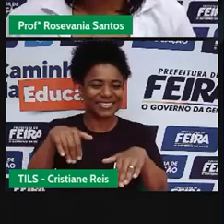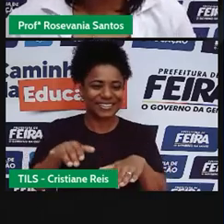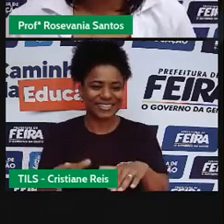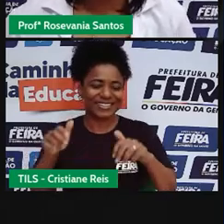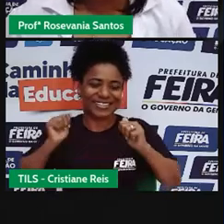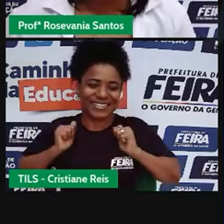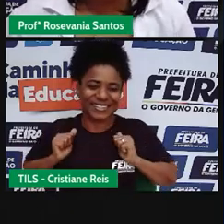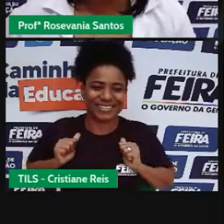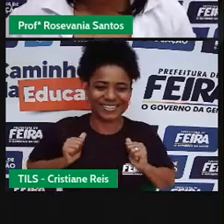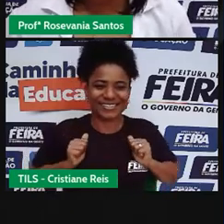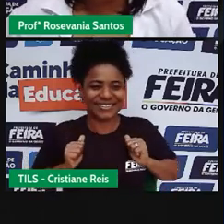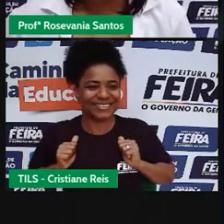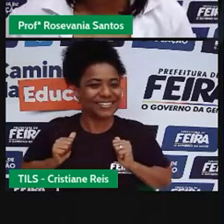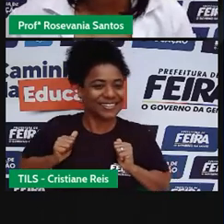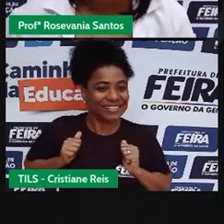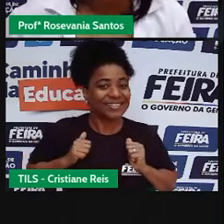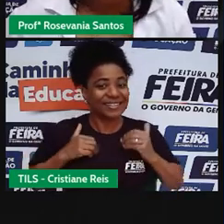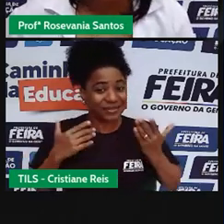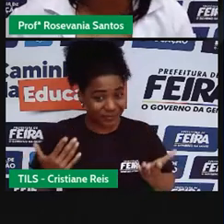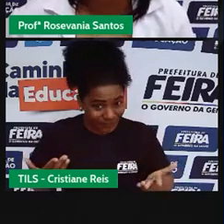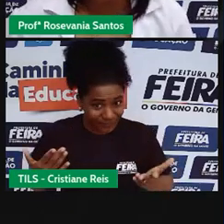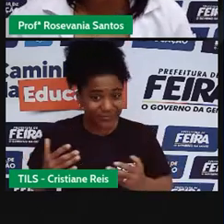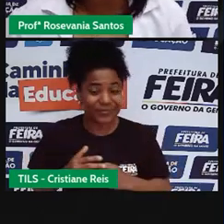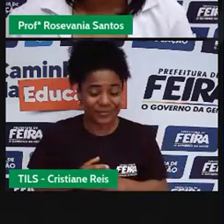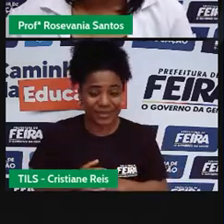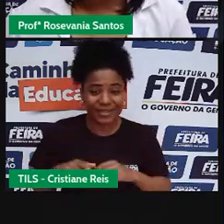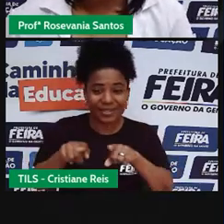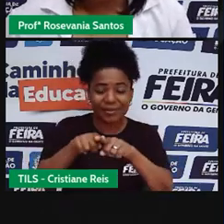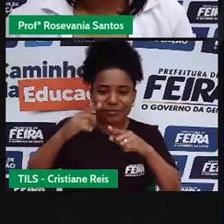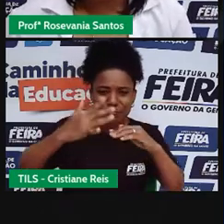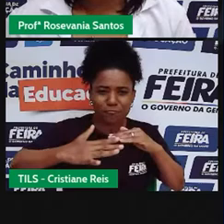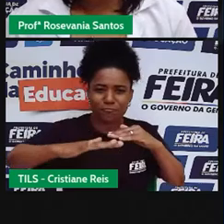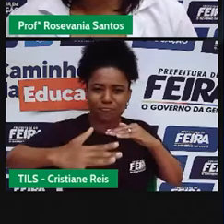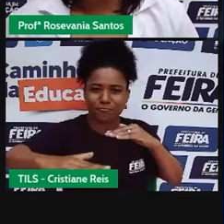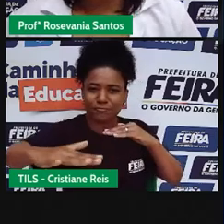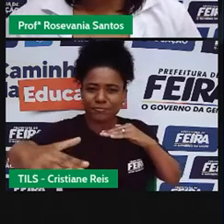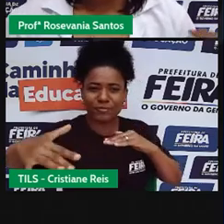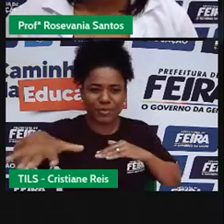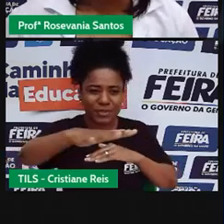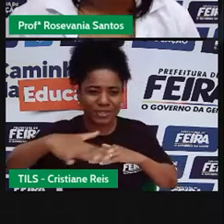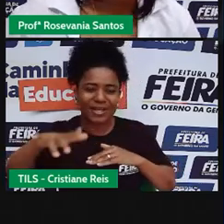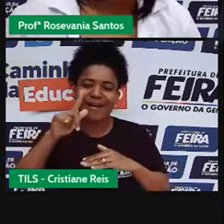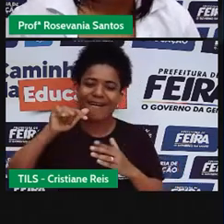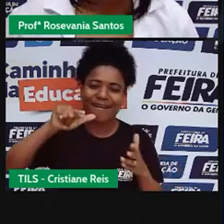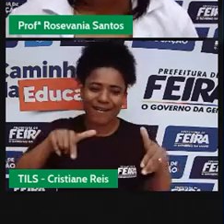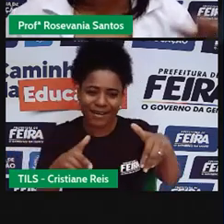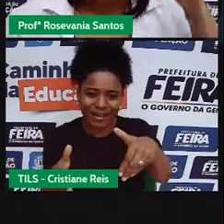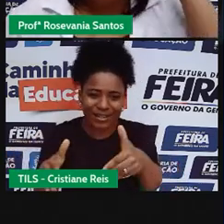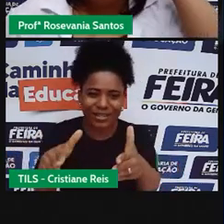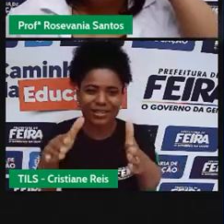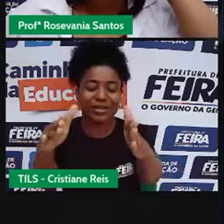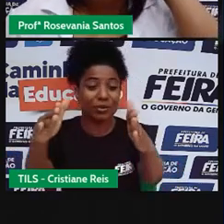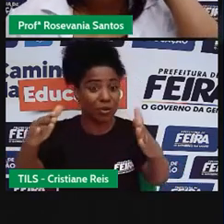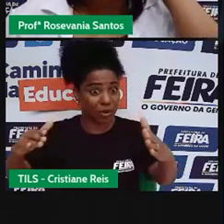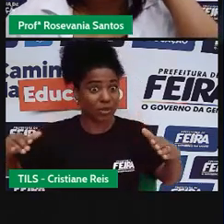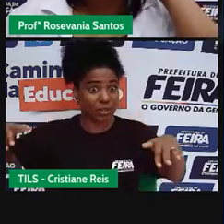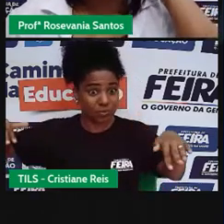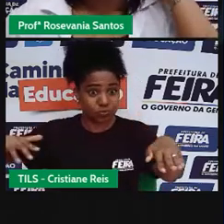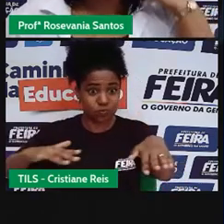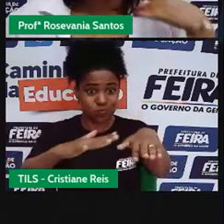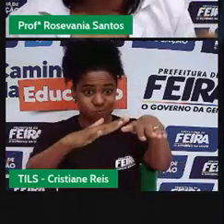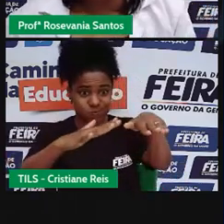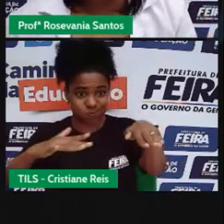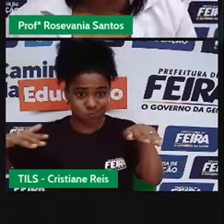as áreas de estuários, aquela partezinha ali, né, que você tem rio encontrando com o mar. Então a gente tem